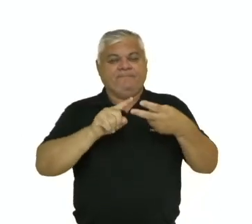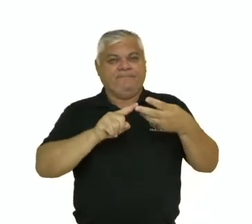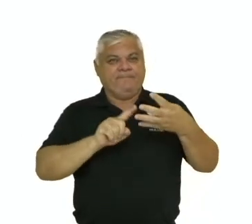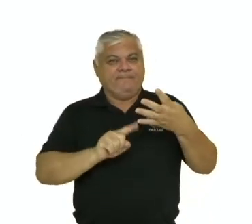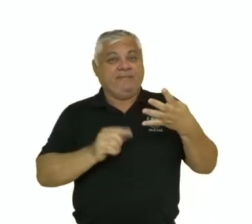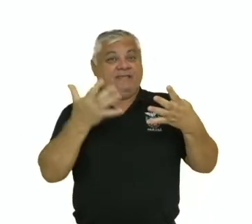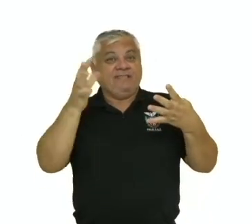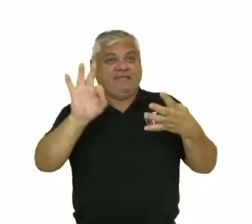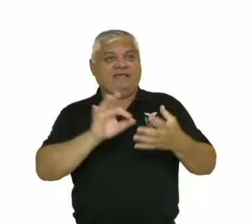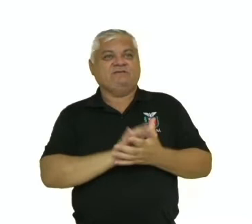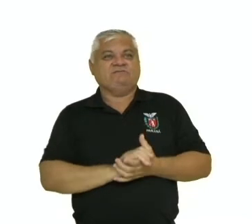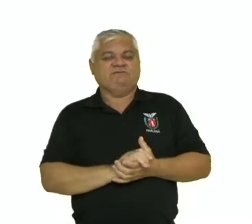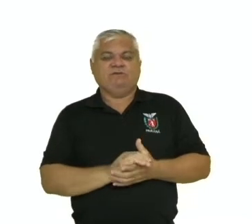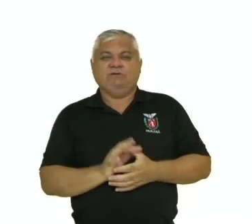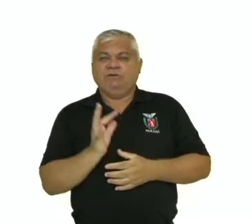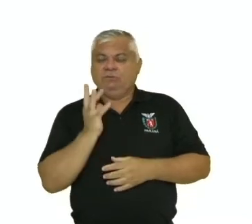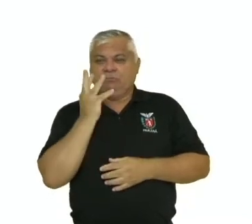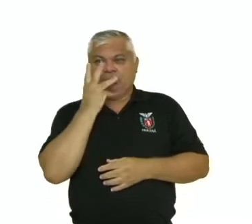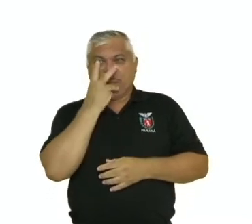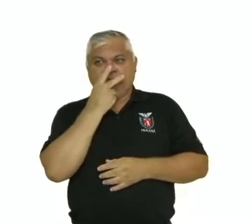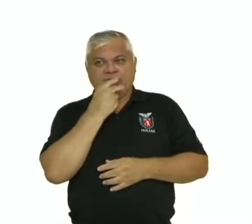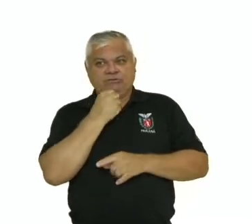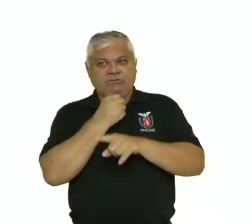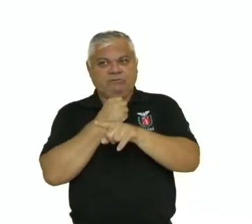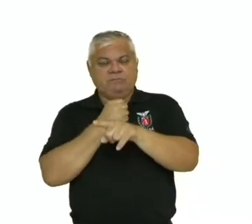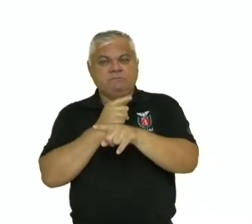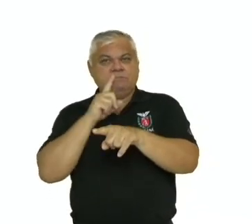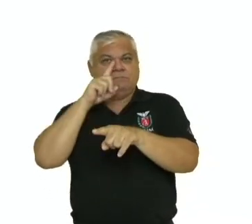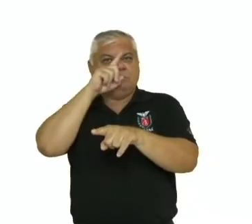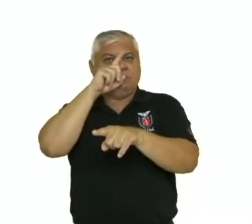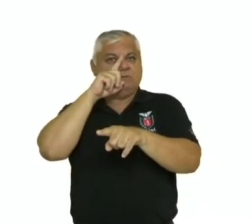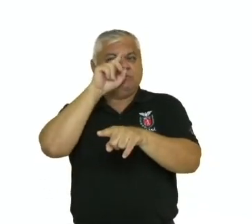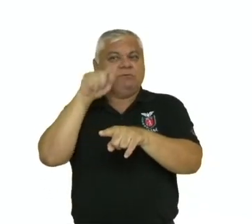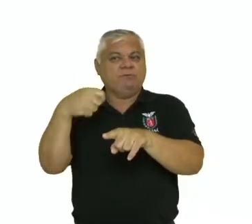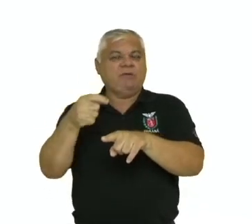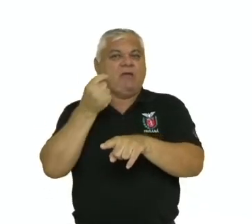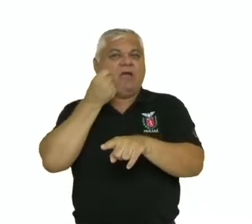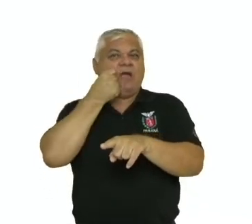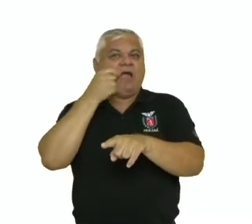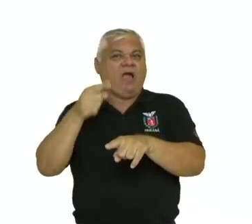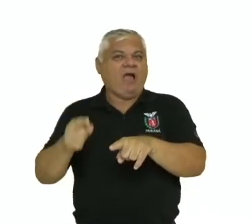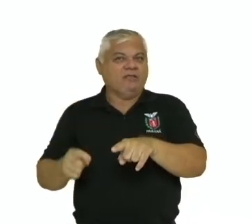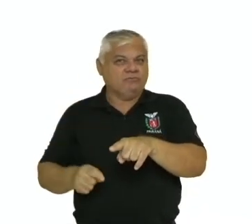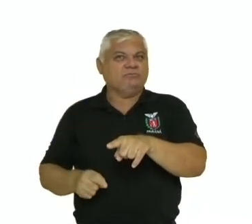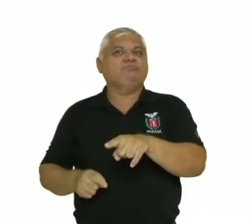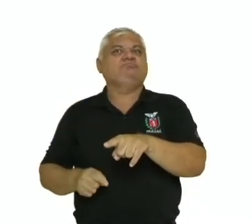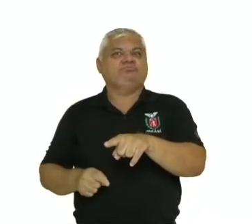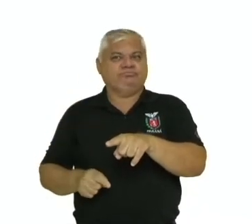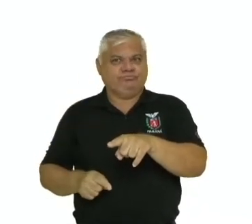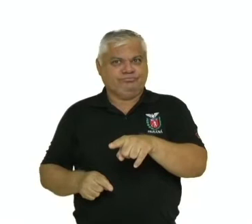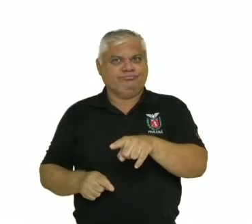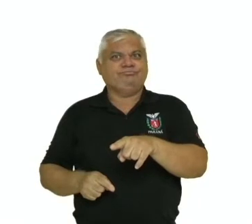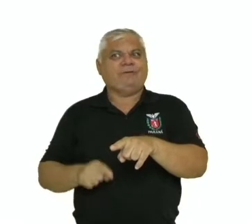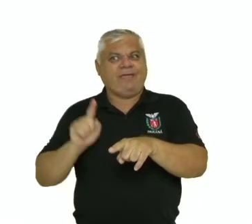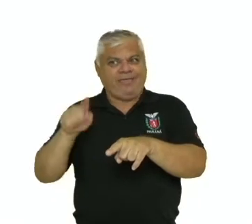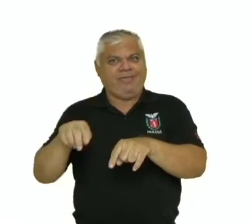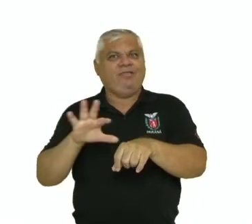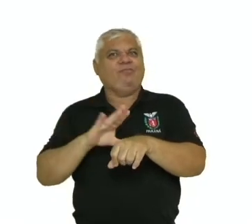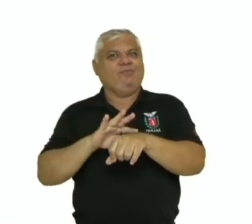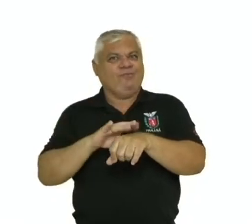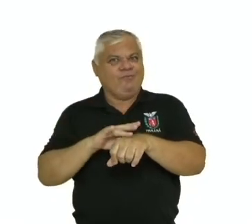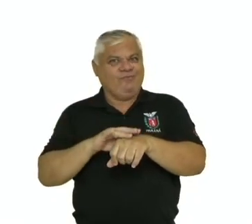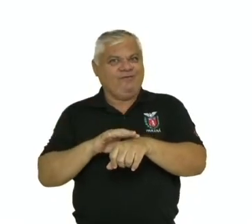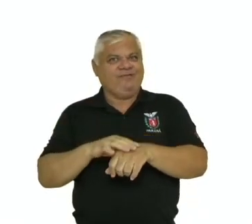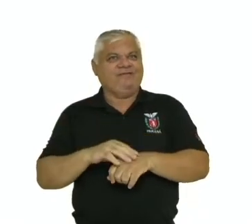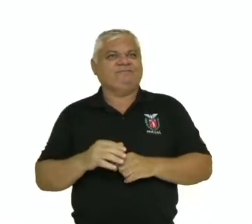palavra, bonitinho, mas perigoso. Cuidado, está falando de quem? Dos ratos que estão associados à leptospirose.